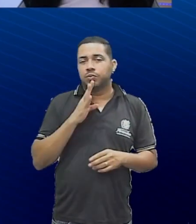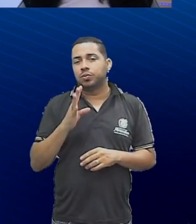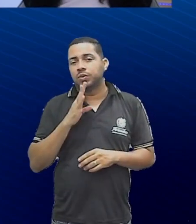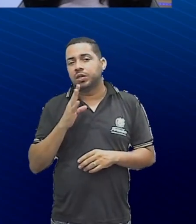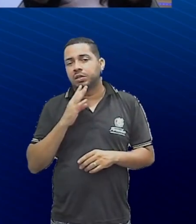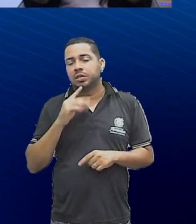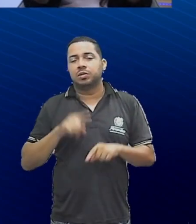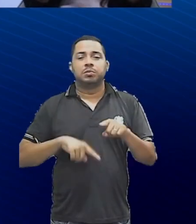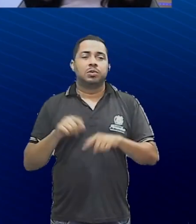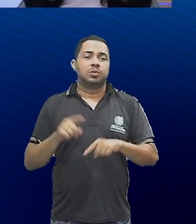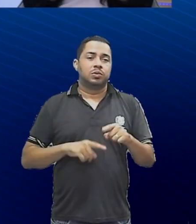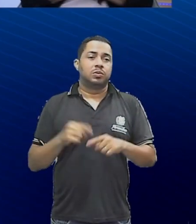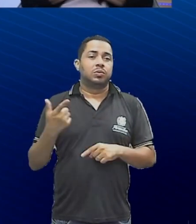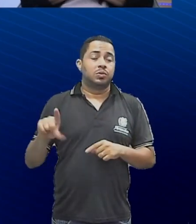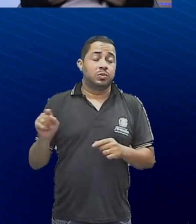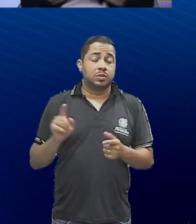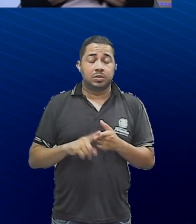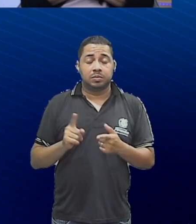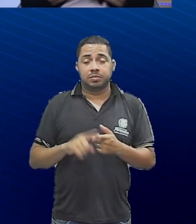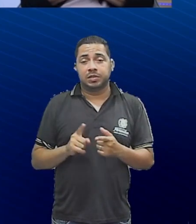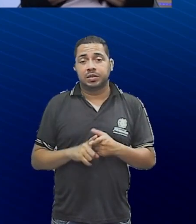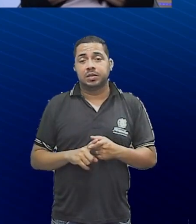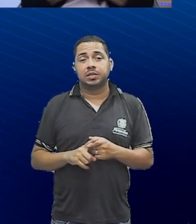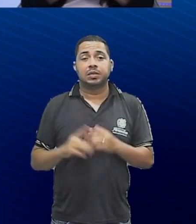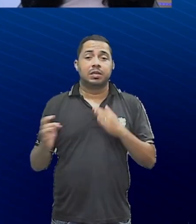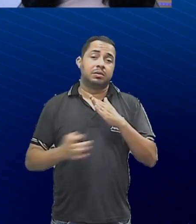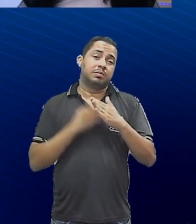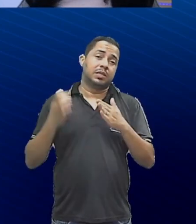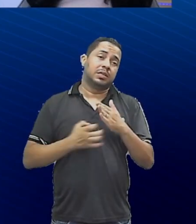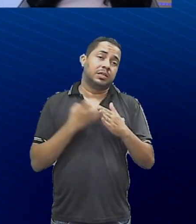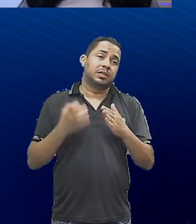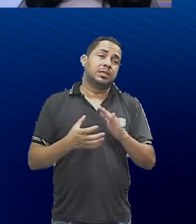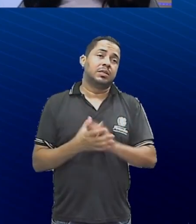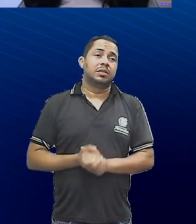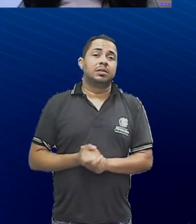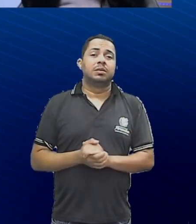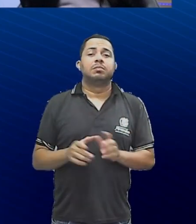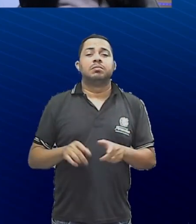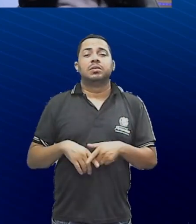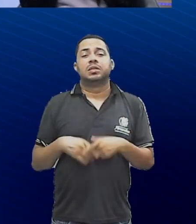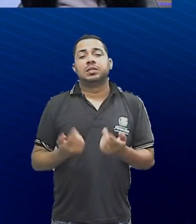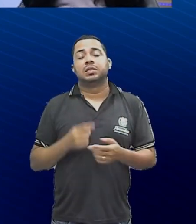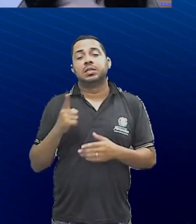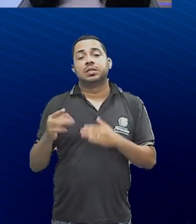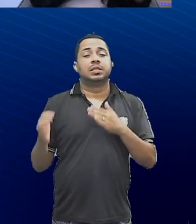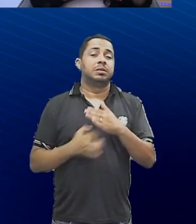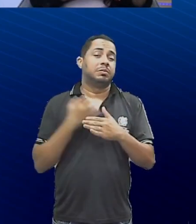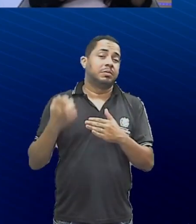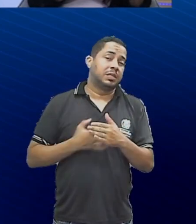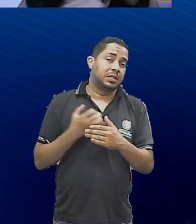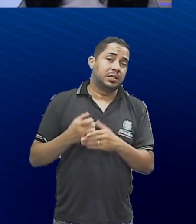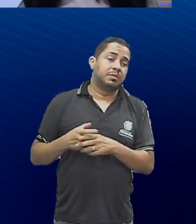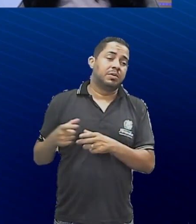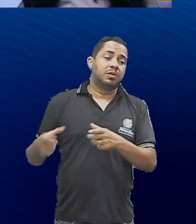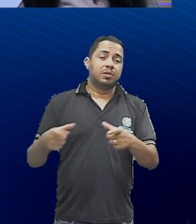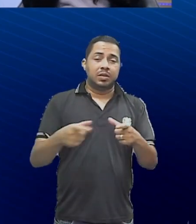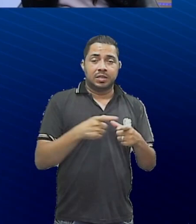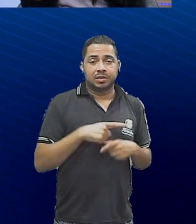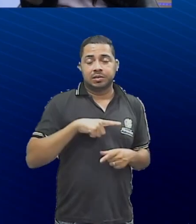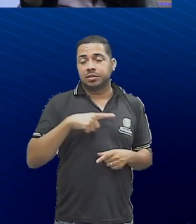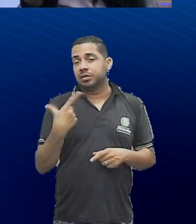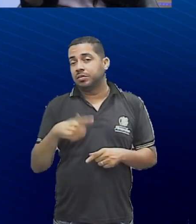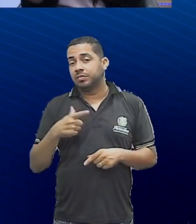produtos, é outra fortaleza da empresa. Mas digamos que essa empresa que é bem localizada não